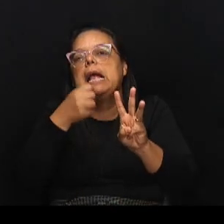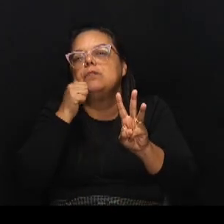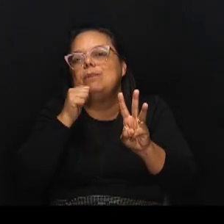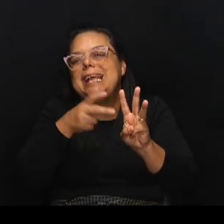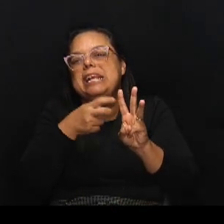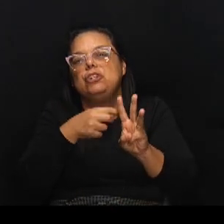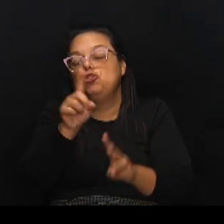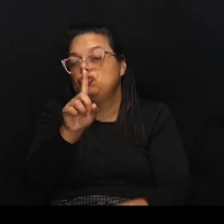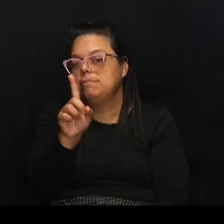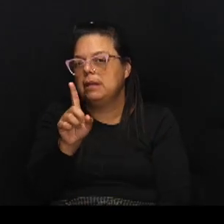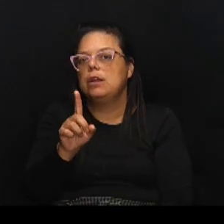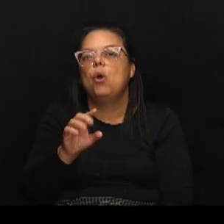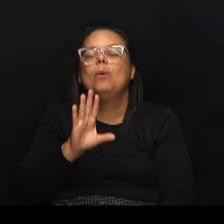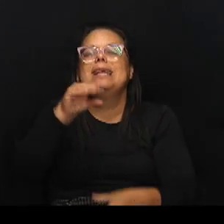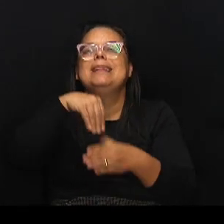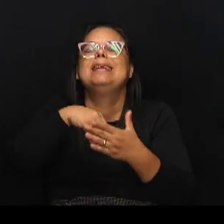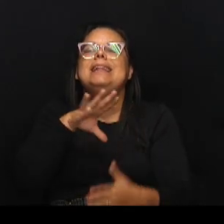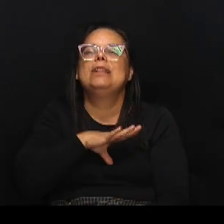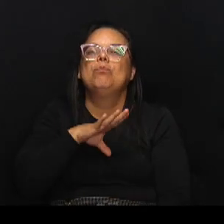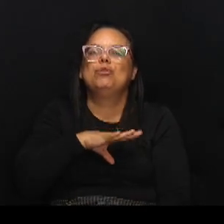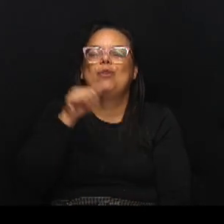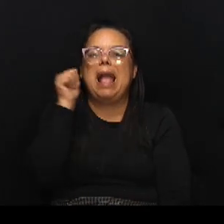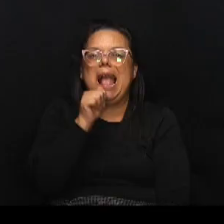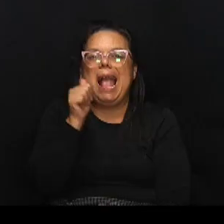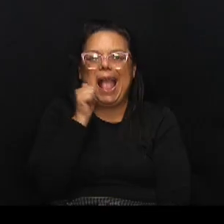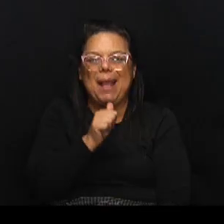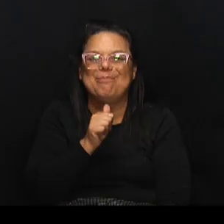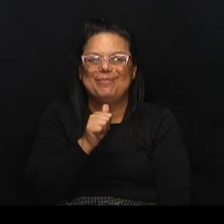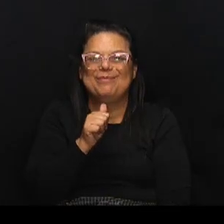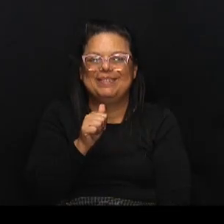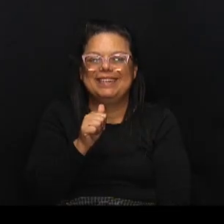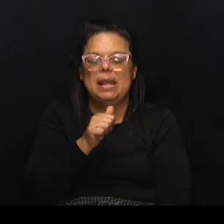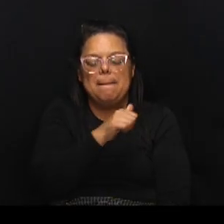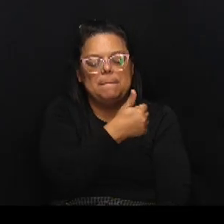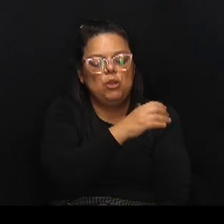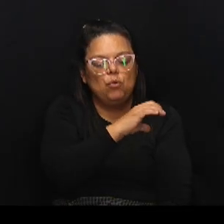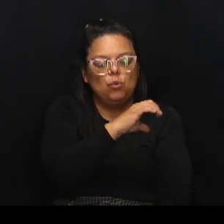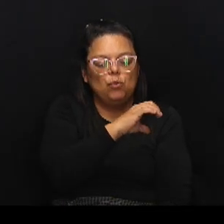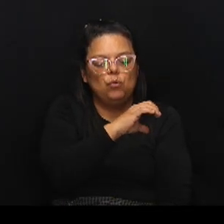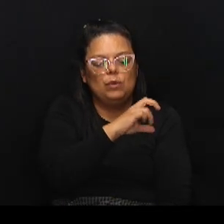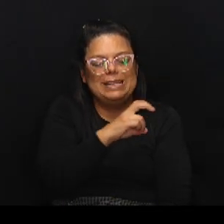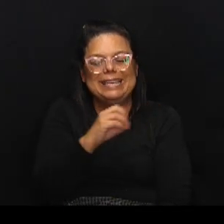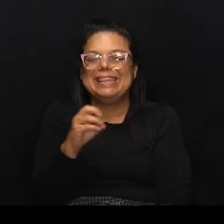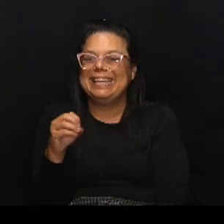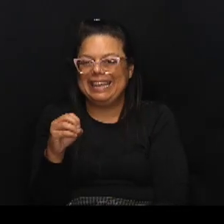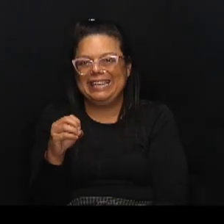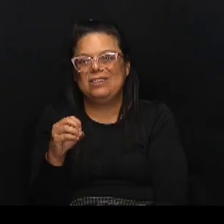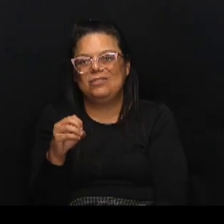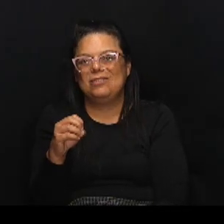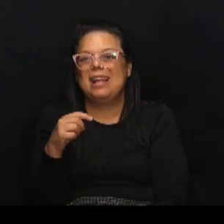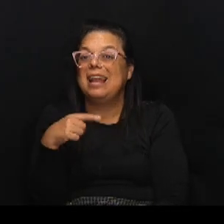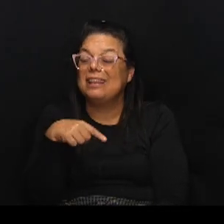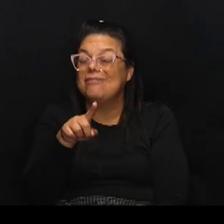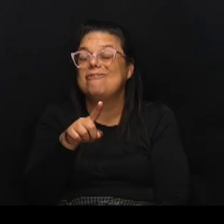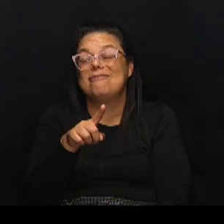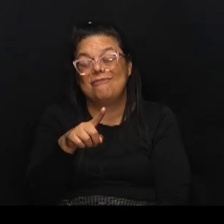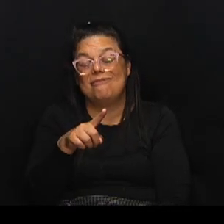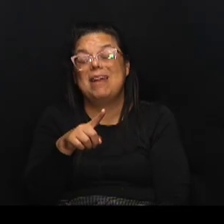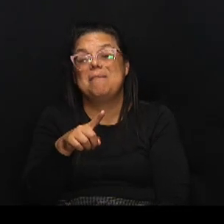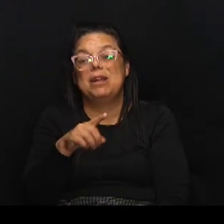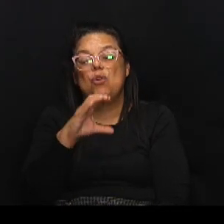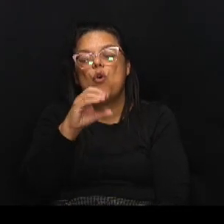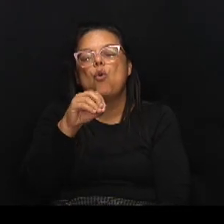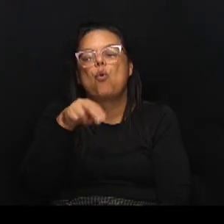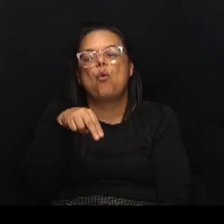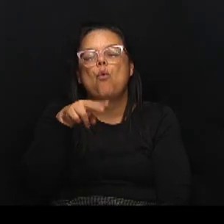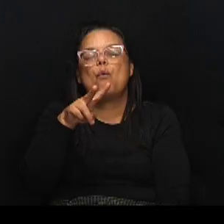você tem em Portugal? As mulheres, desde cedo, 1500, 1600, elas vão para os conventos. E indo para os conventos,